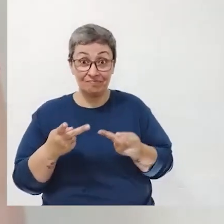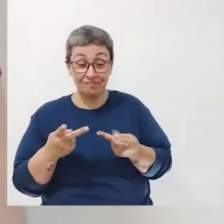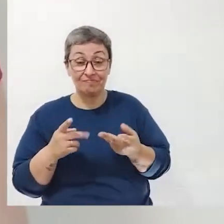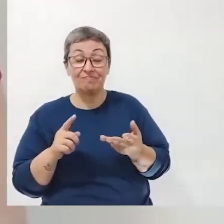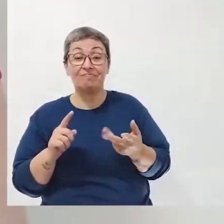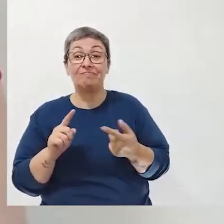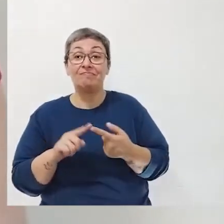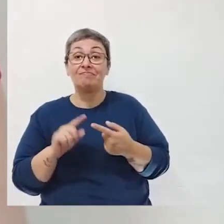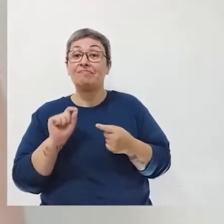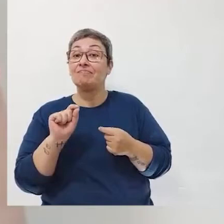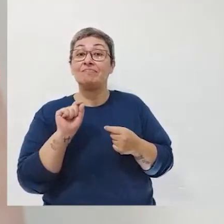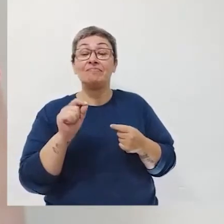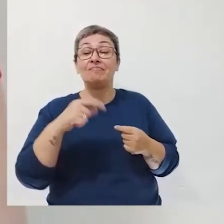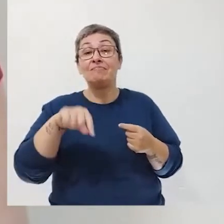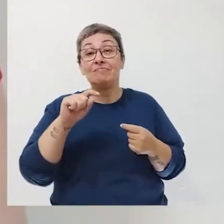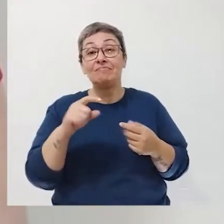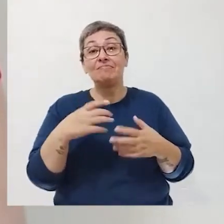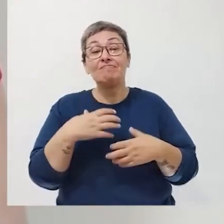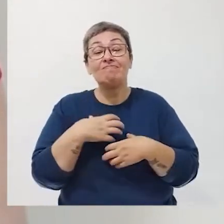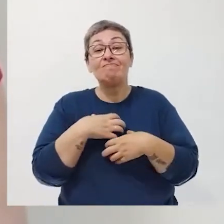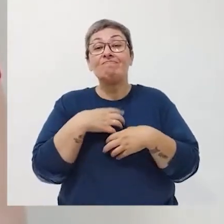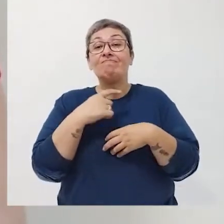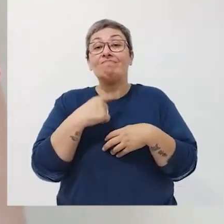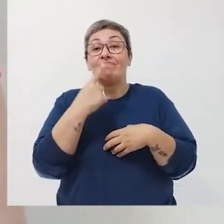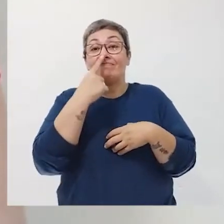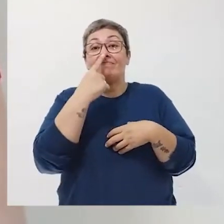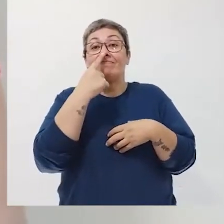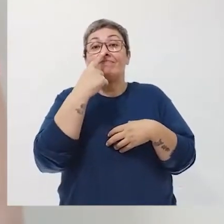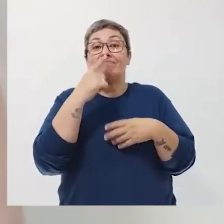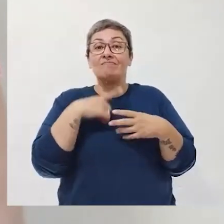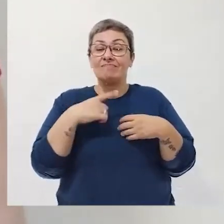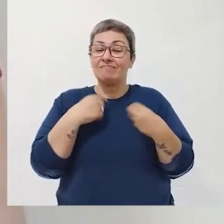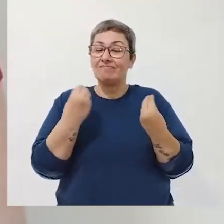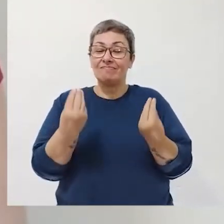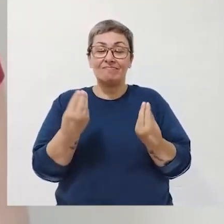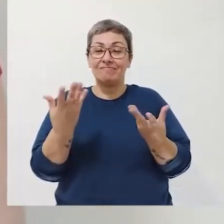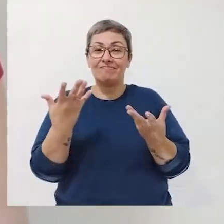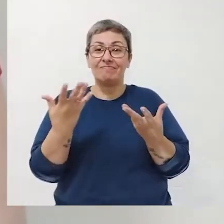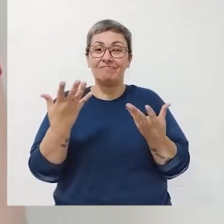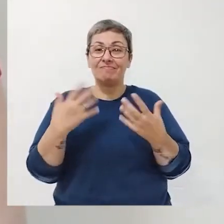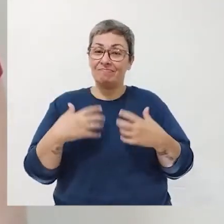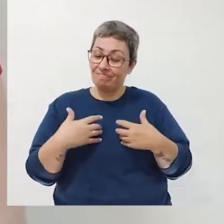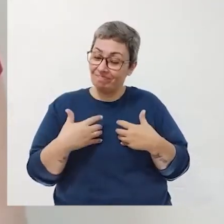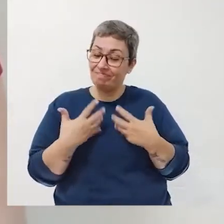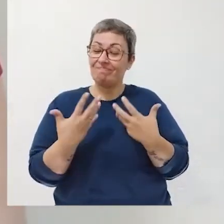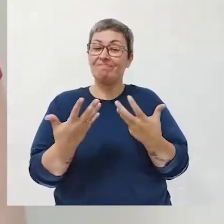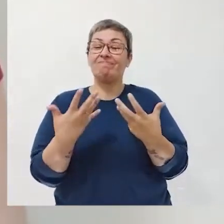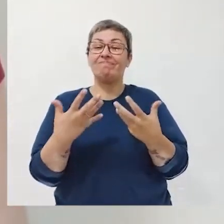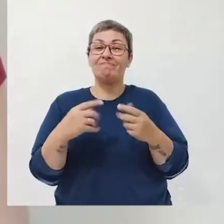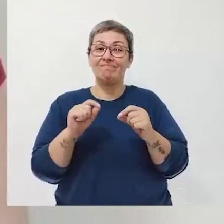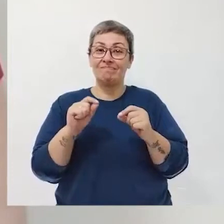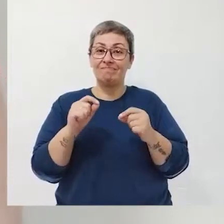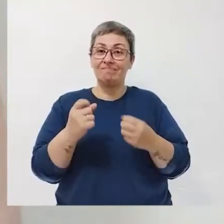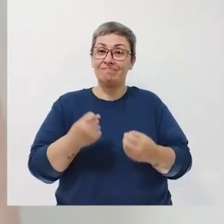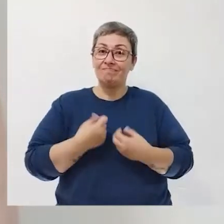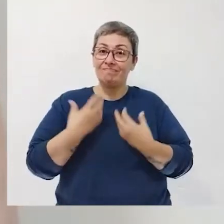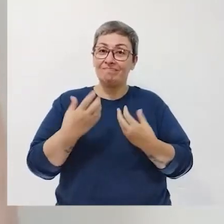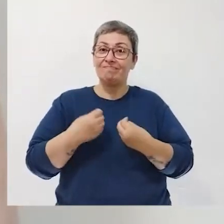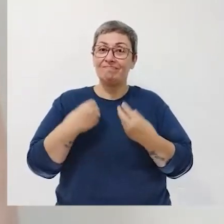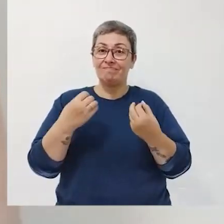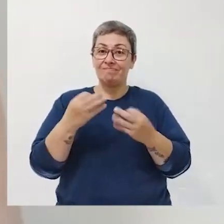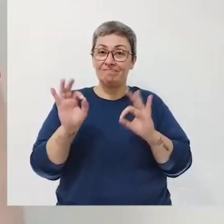convites. Quem se sentiu aí inspirado, inspirada, motivado, motivada a criar